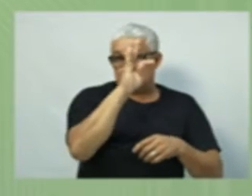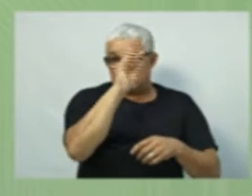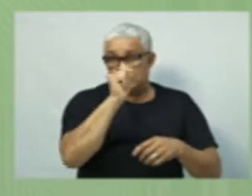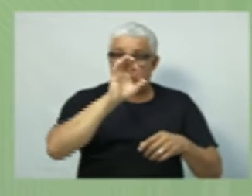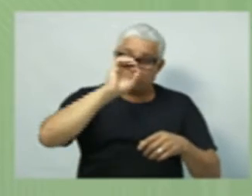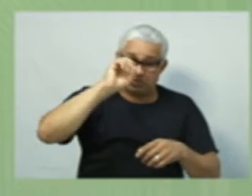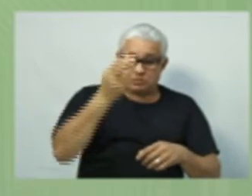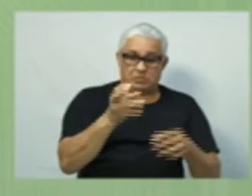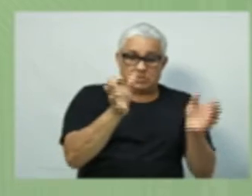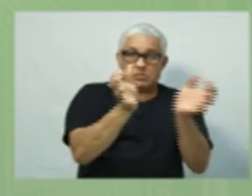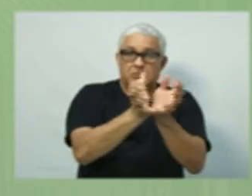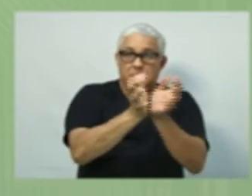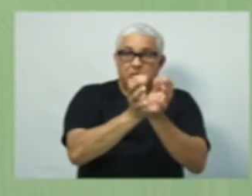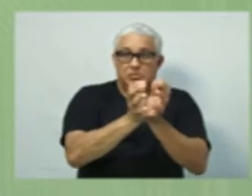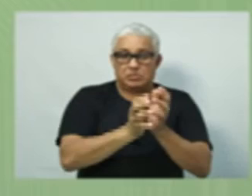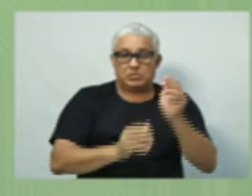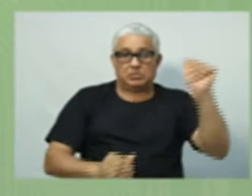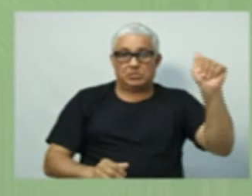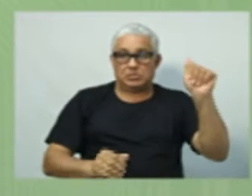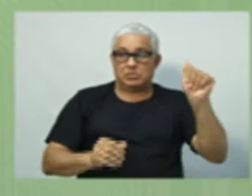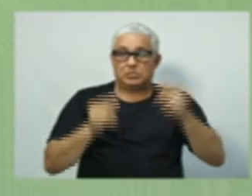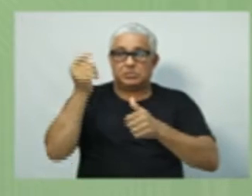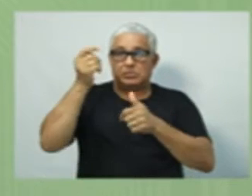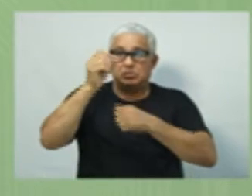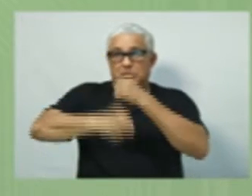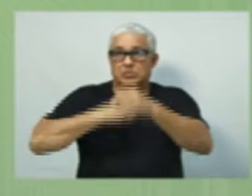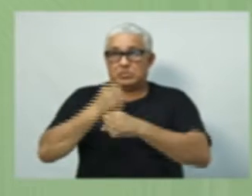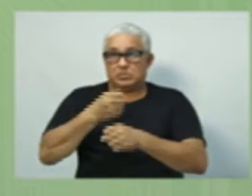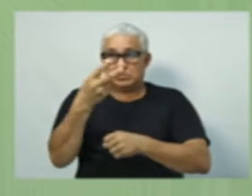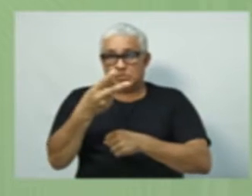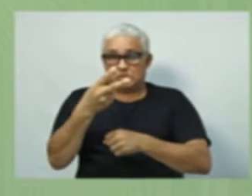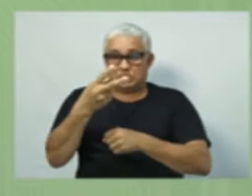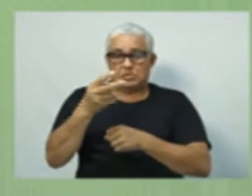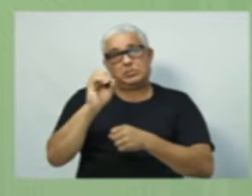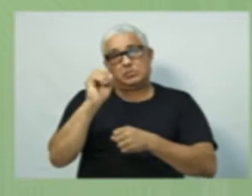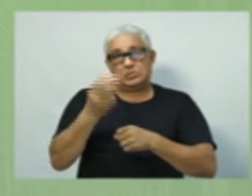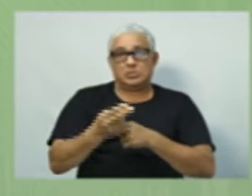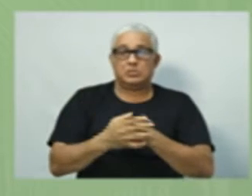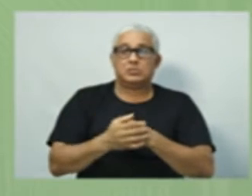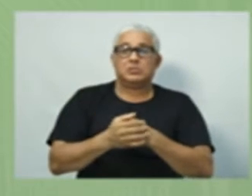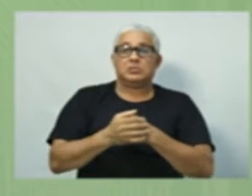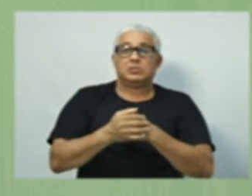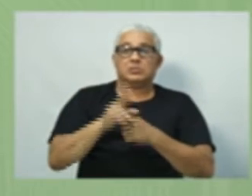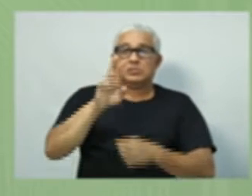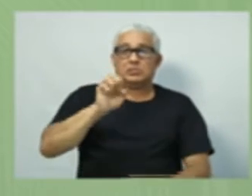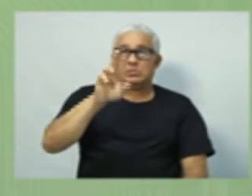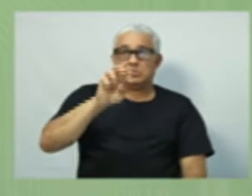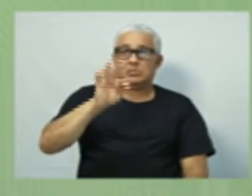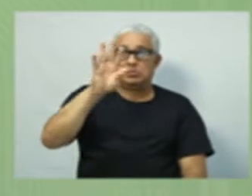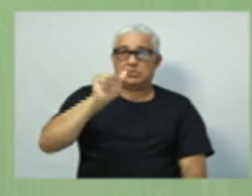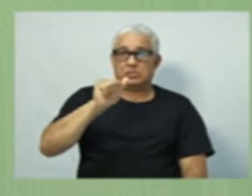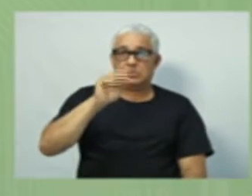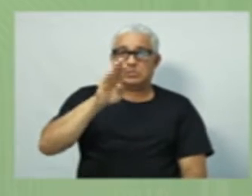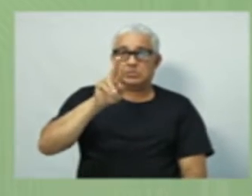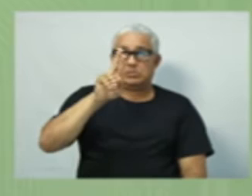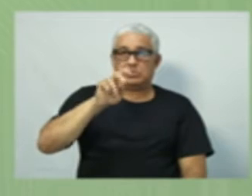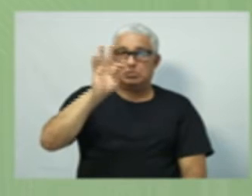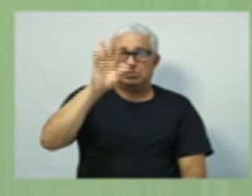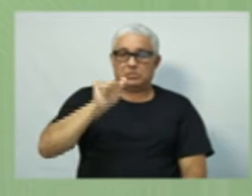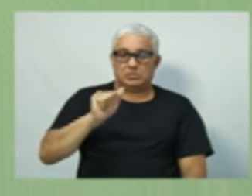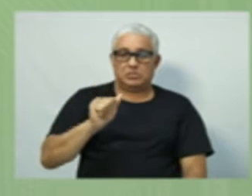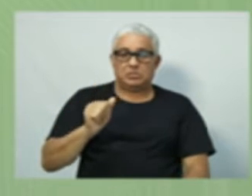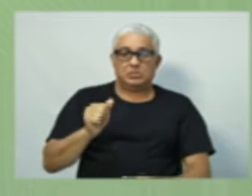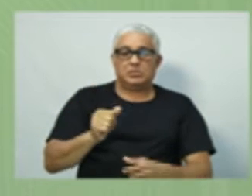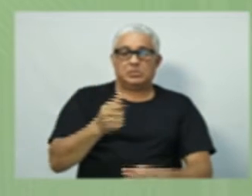para conta o grupo a do ano o que é isso então ó se eu for fazer a receita bruta receita bruta do ano 2 que é o atual